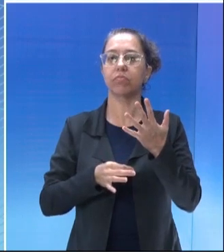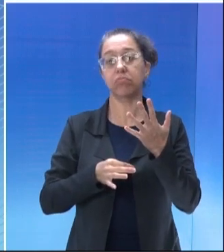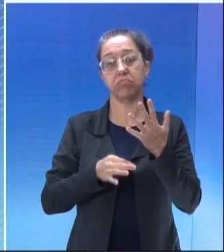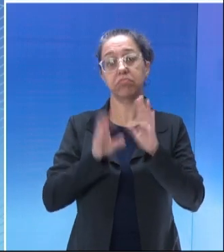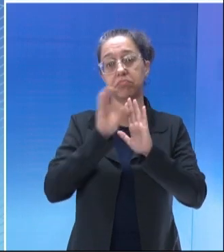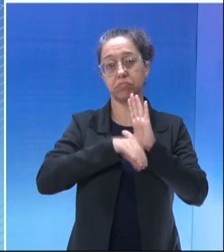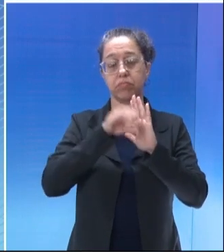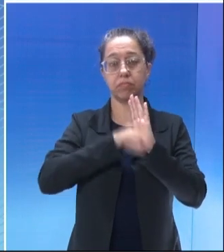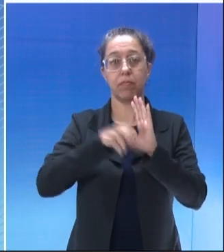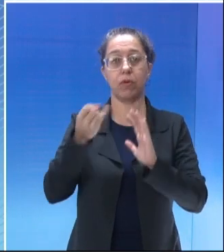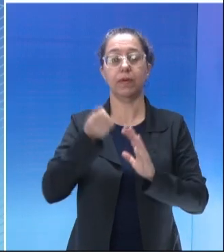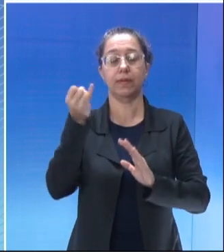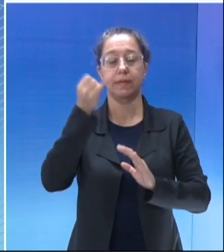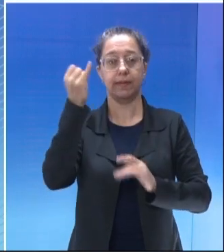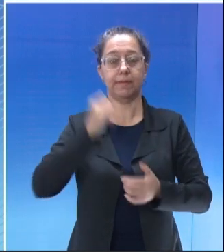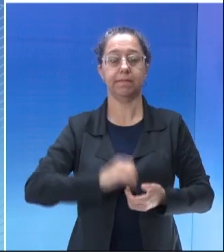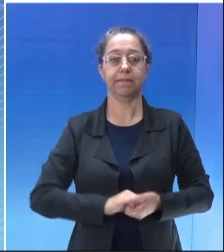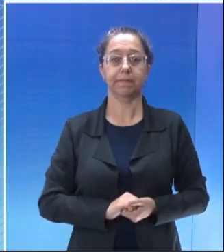conceitos importantes.